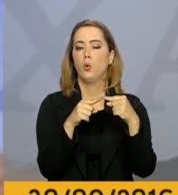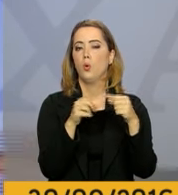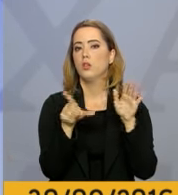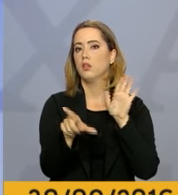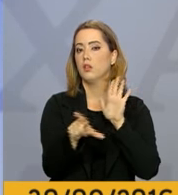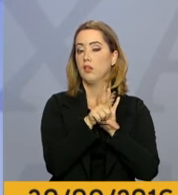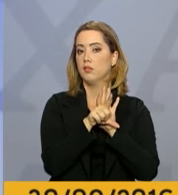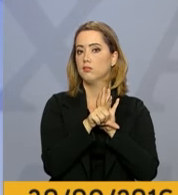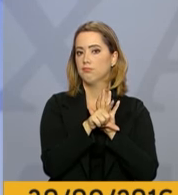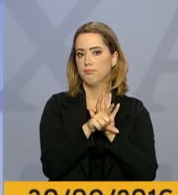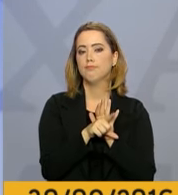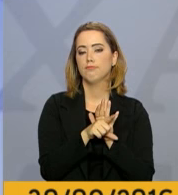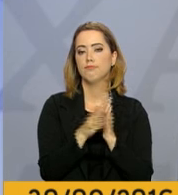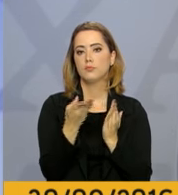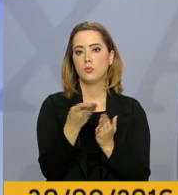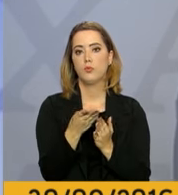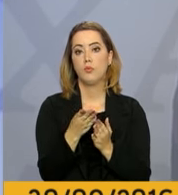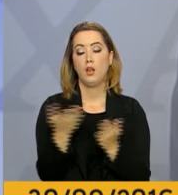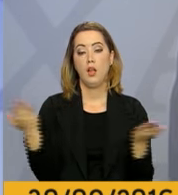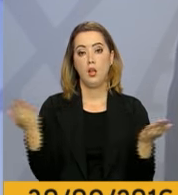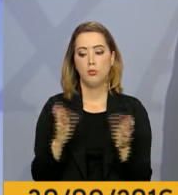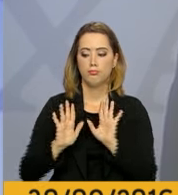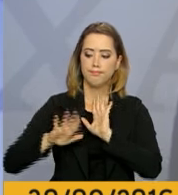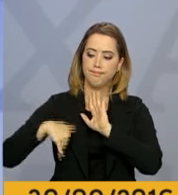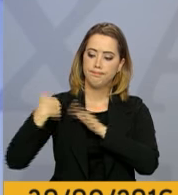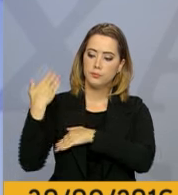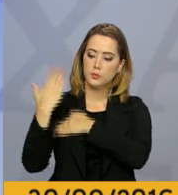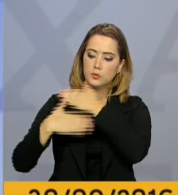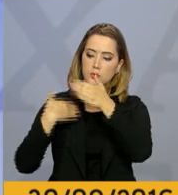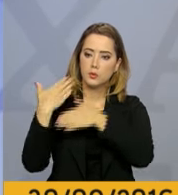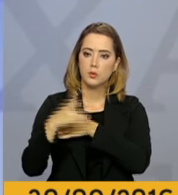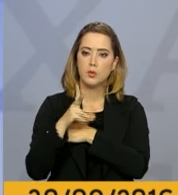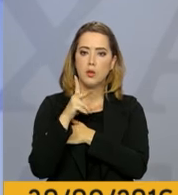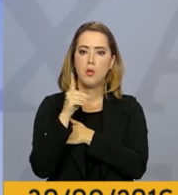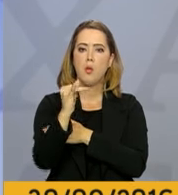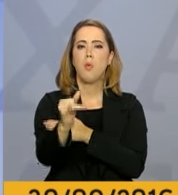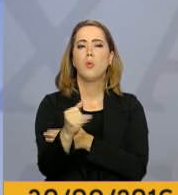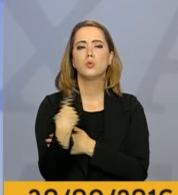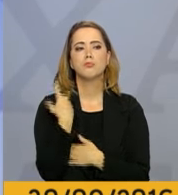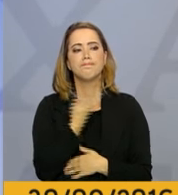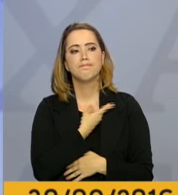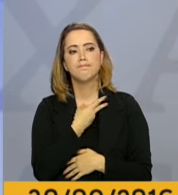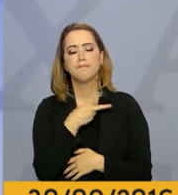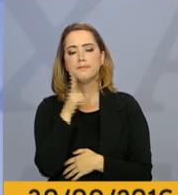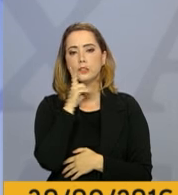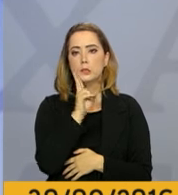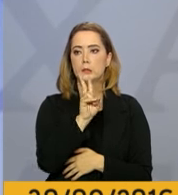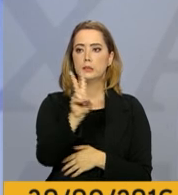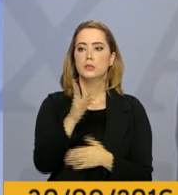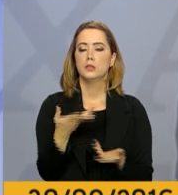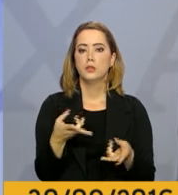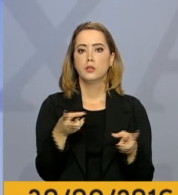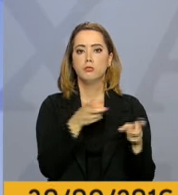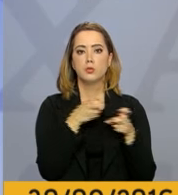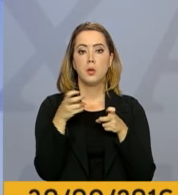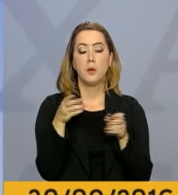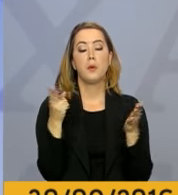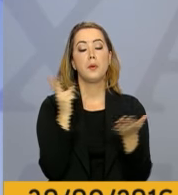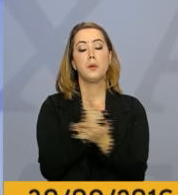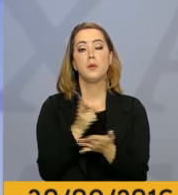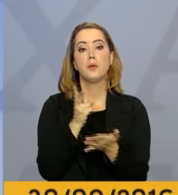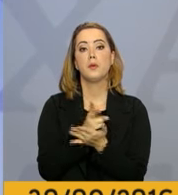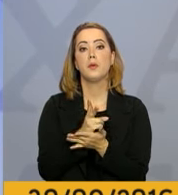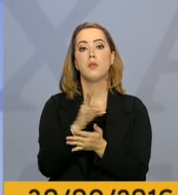não é? E, ao longo desses últimos tempos, desses últimos dias, eu tenho verificado que mesmo o Tribunal Superior do